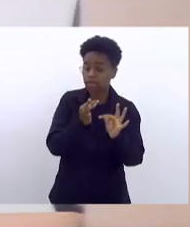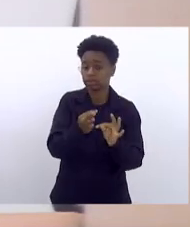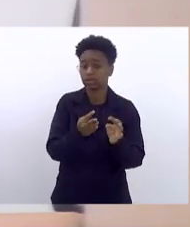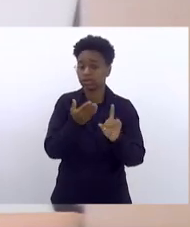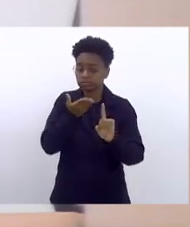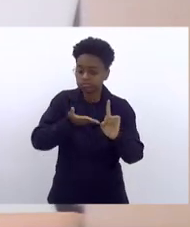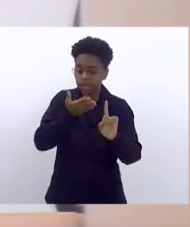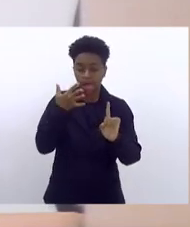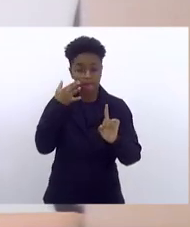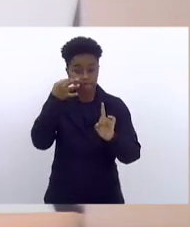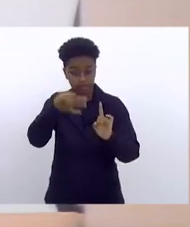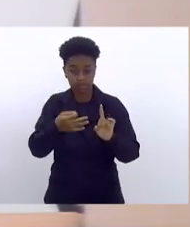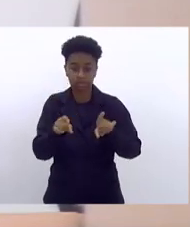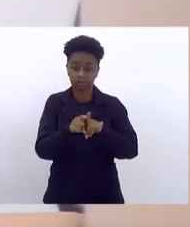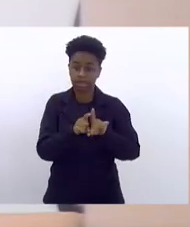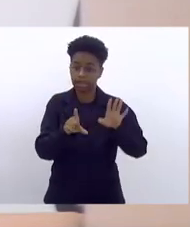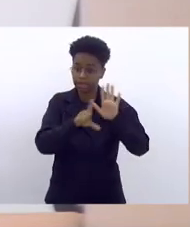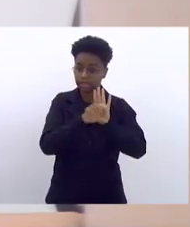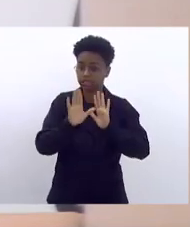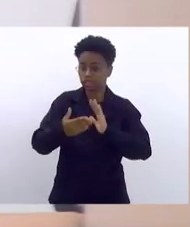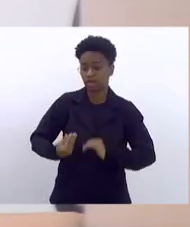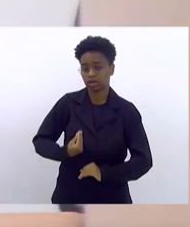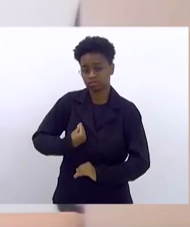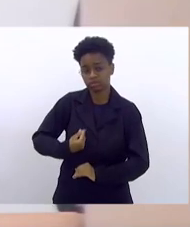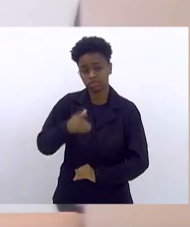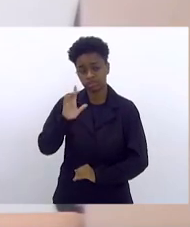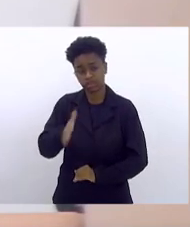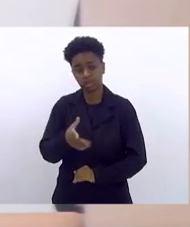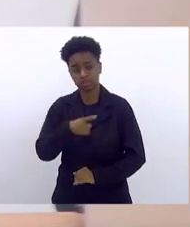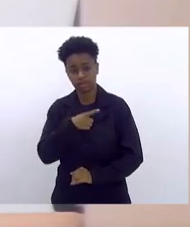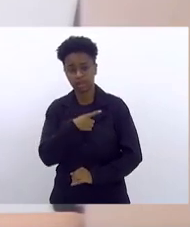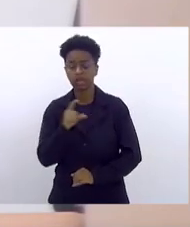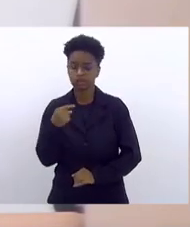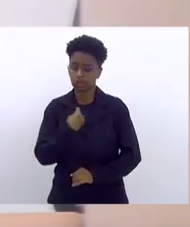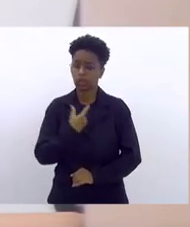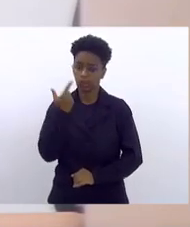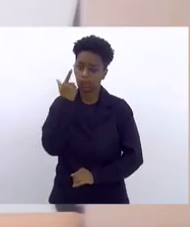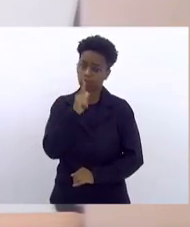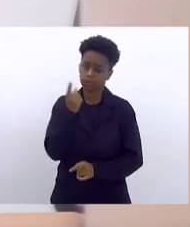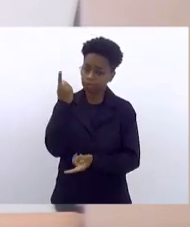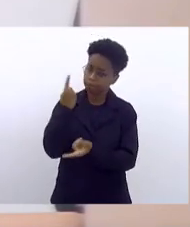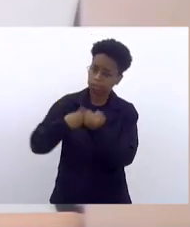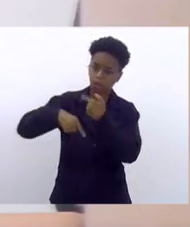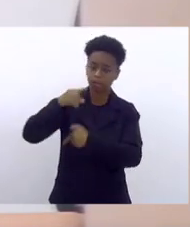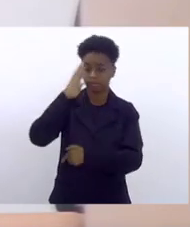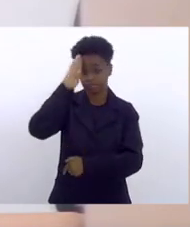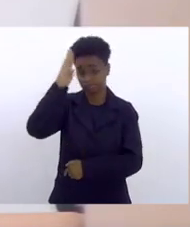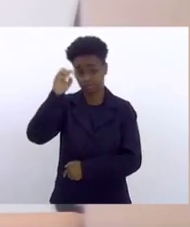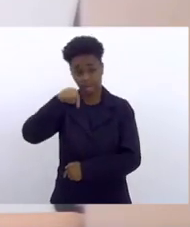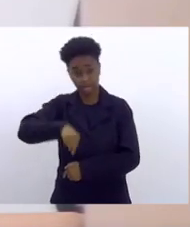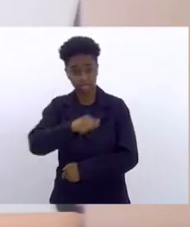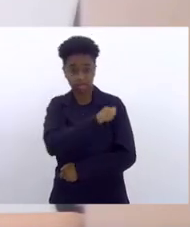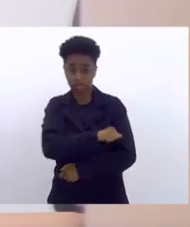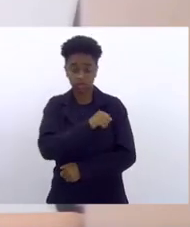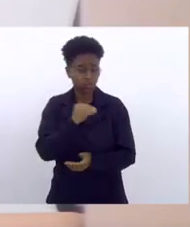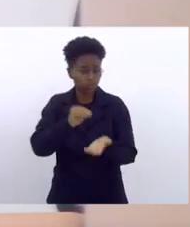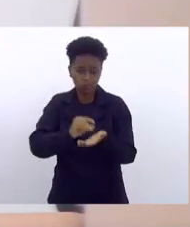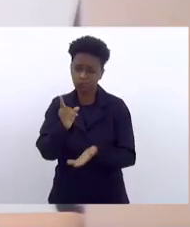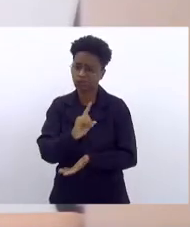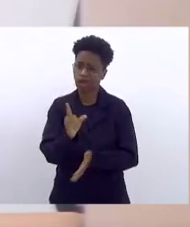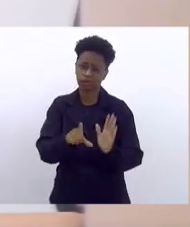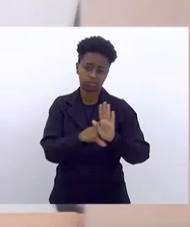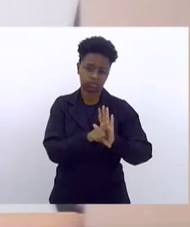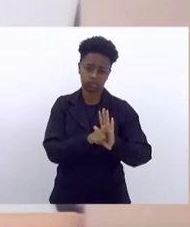atentos às legislações já existentes a gente já estaria muito lá na frente principalmente o nosso estado que não falta legislações